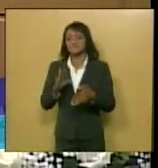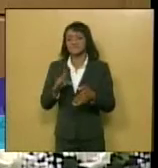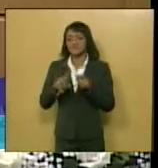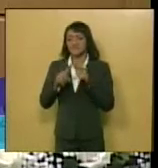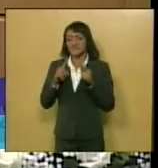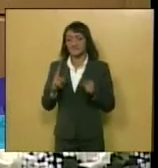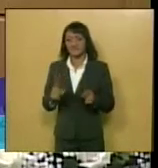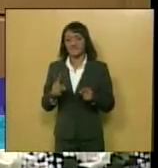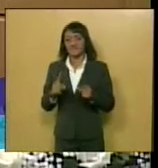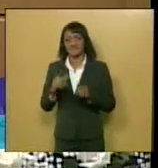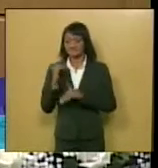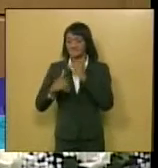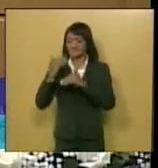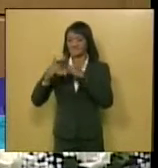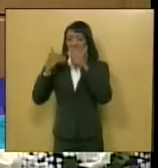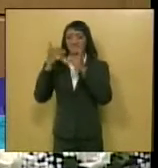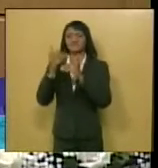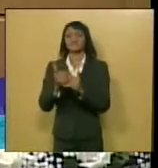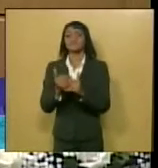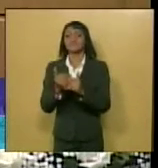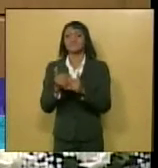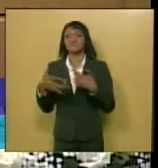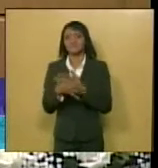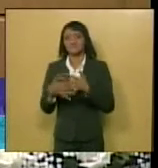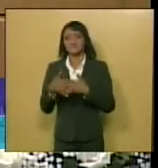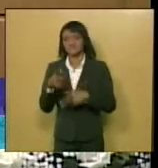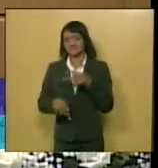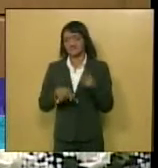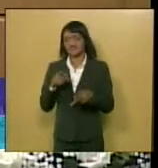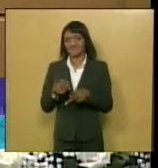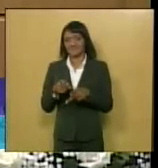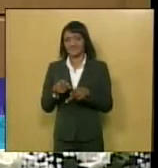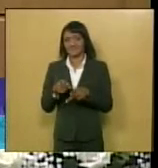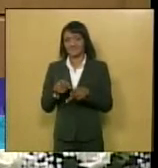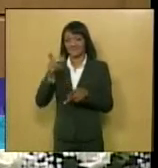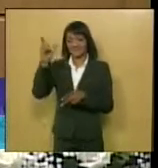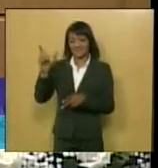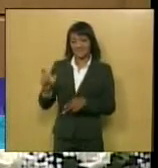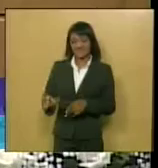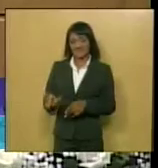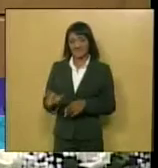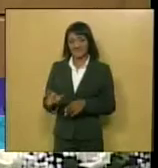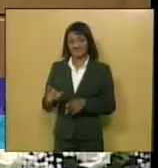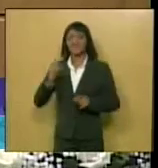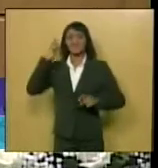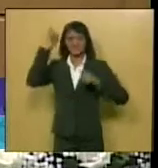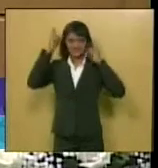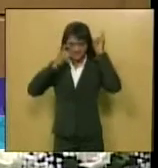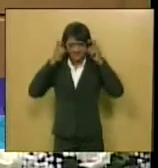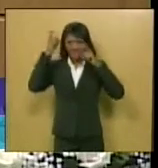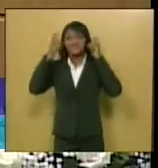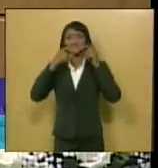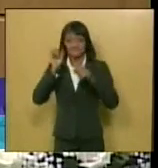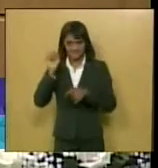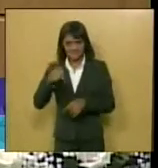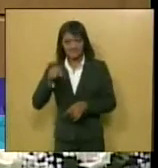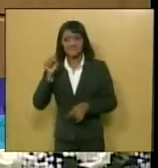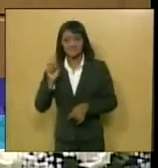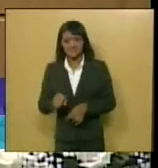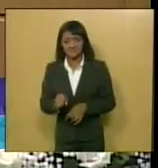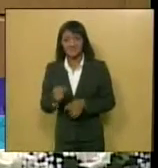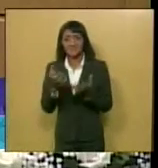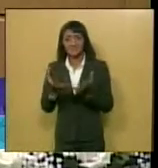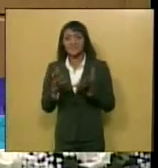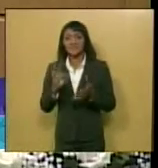o desenvolvimento da cidade e do seu povo. Ao contrário, ele tinha uma preocupação em levar a